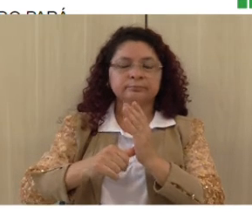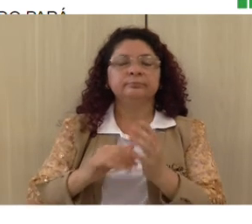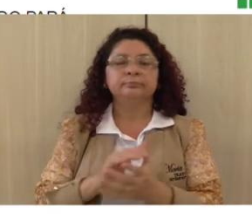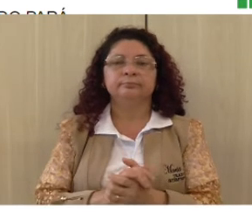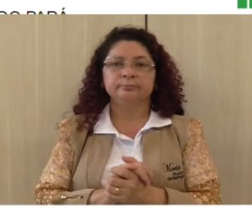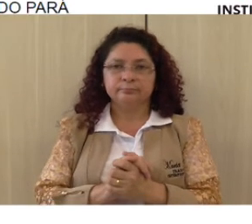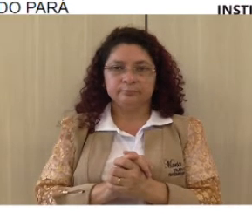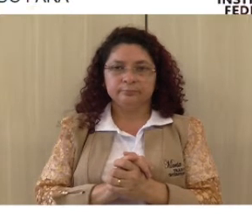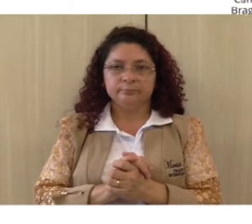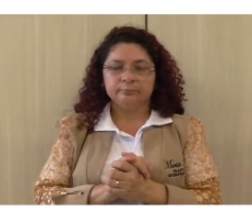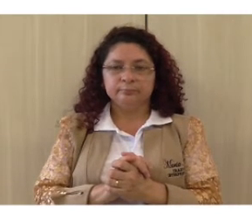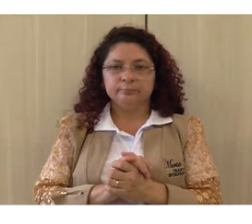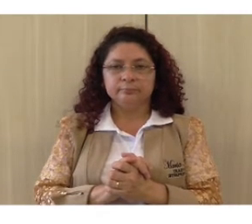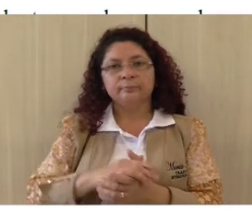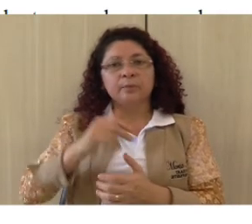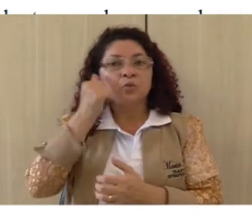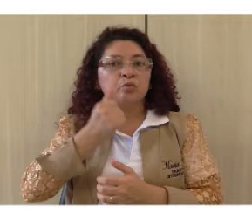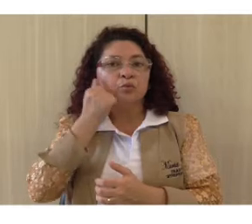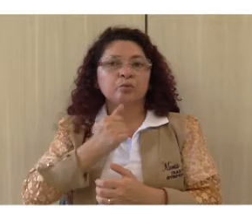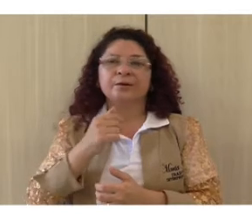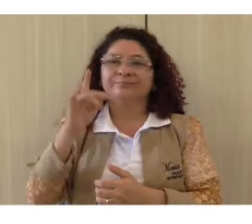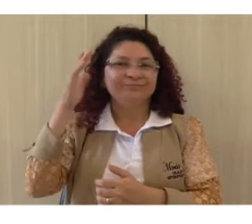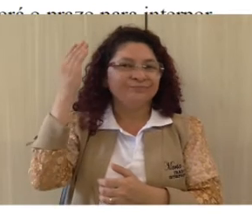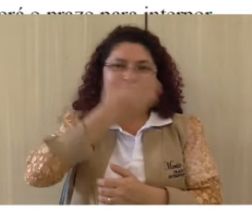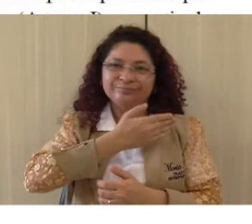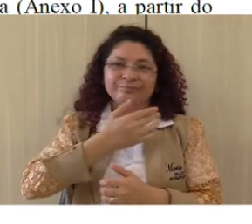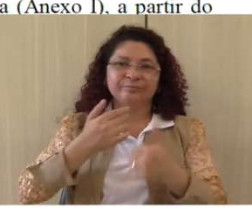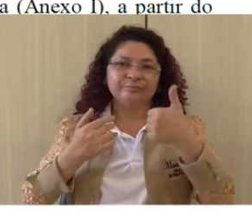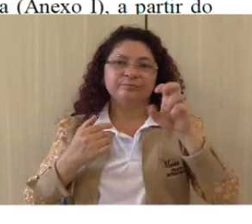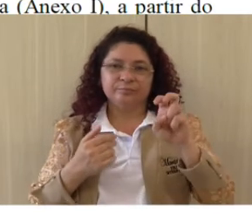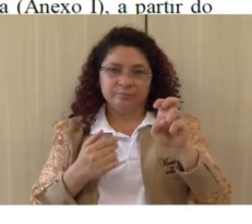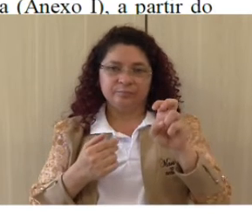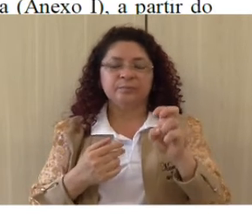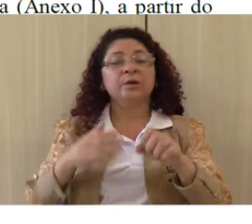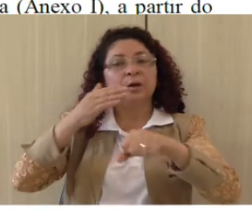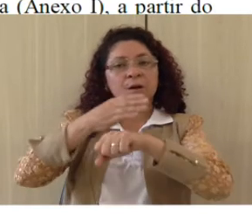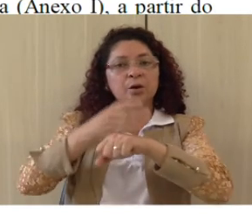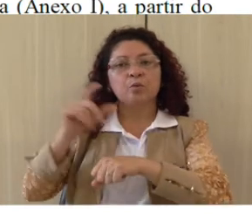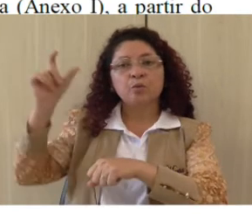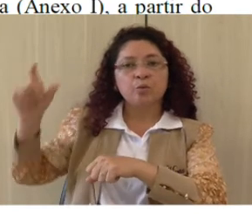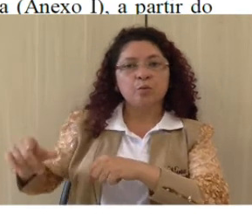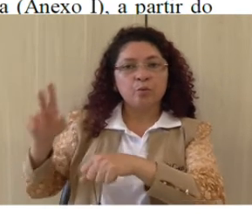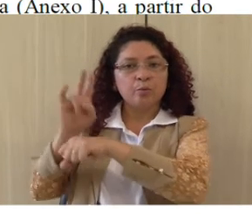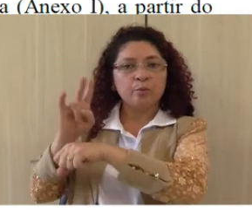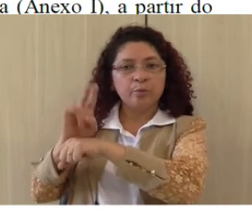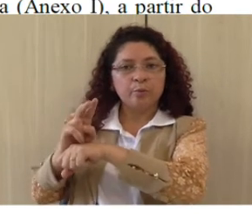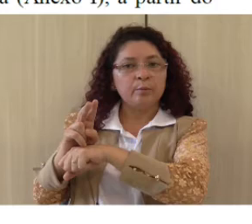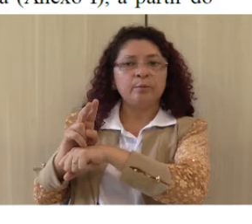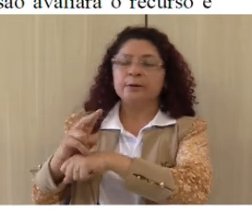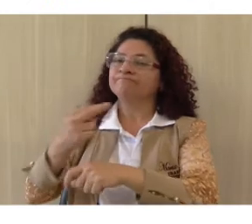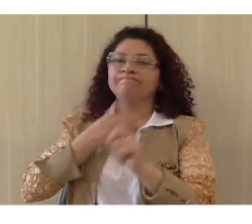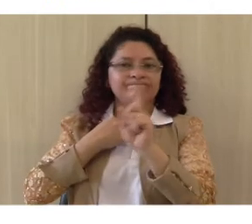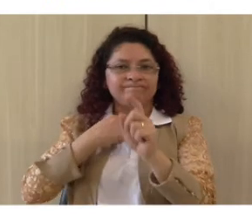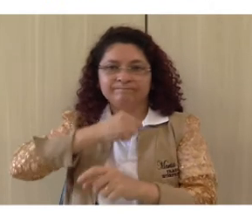foto. A candidata que não levar, página 15, o acompanhante não realizará a